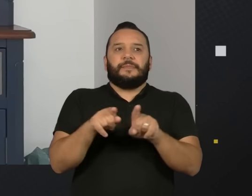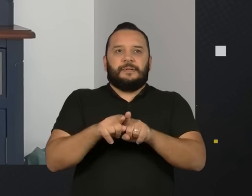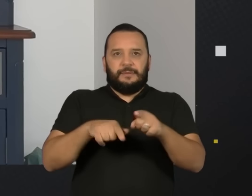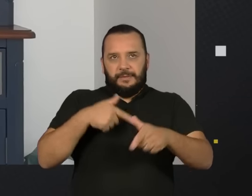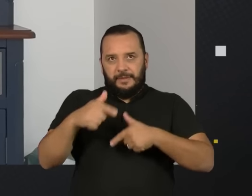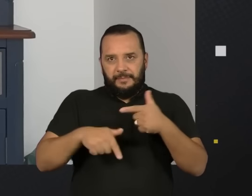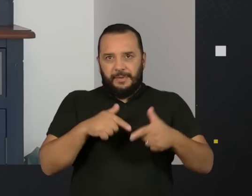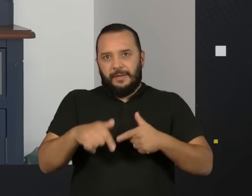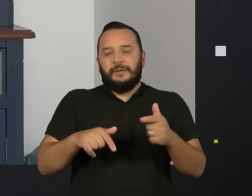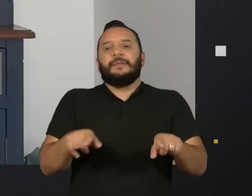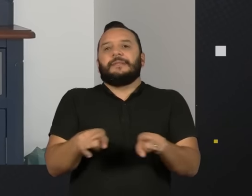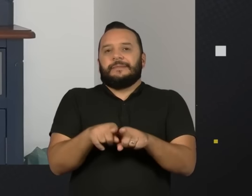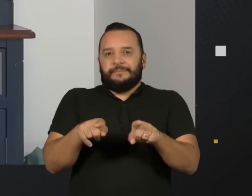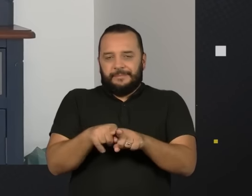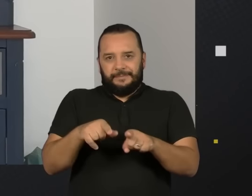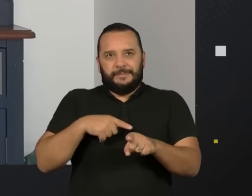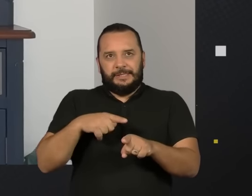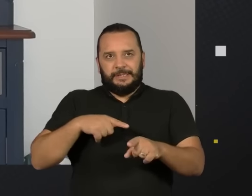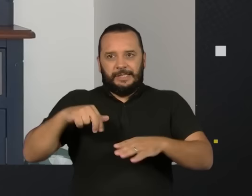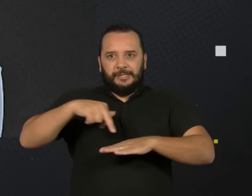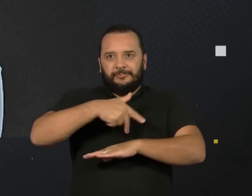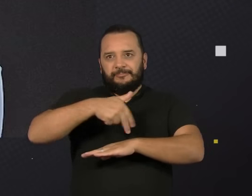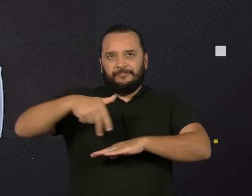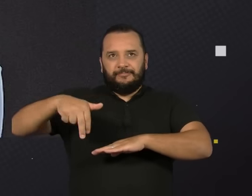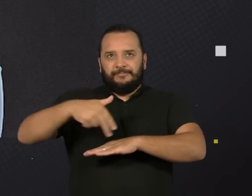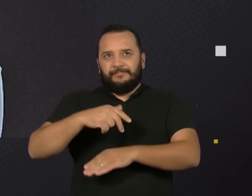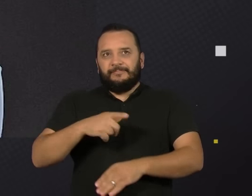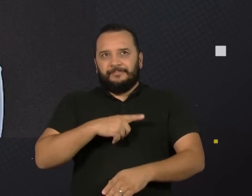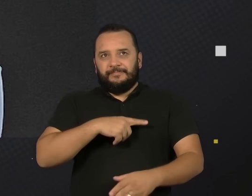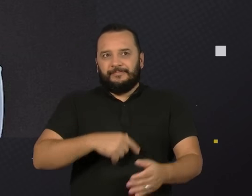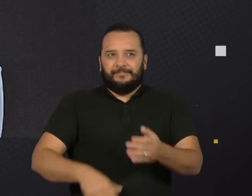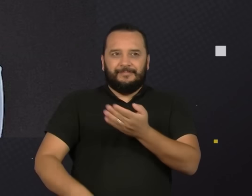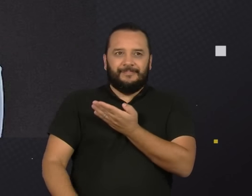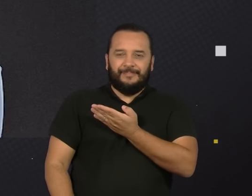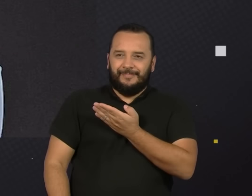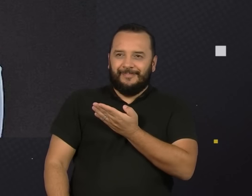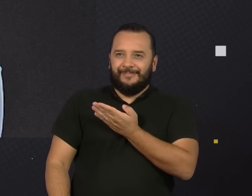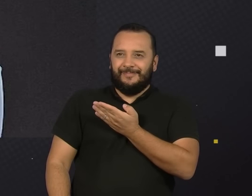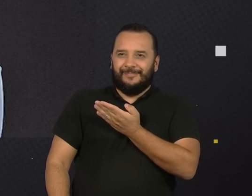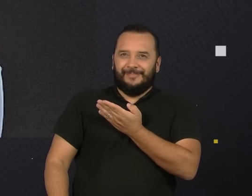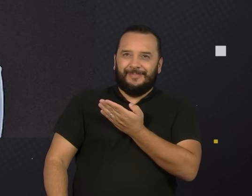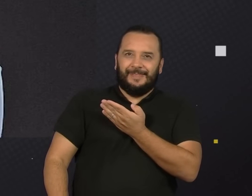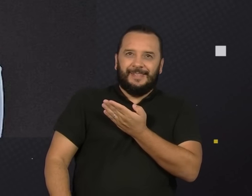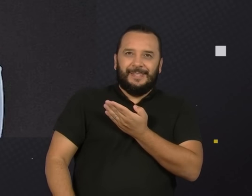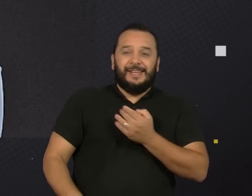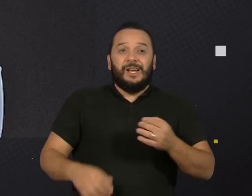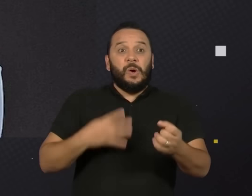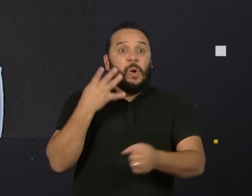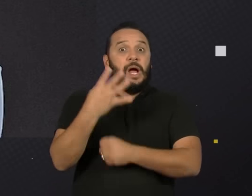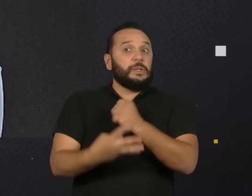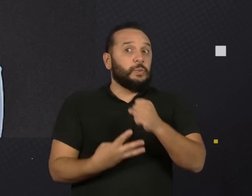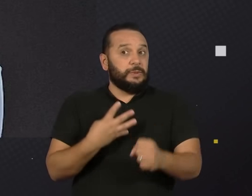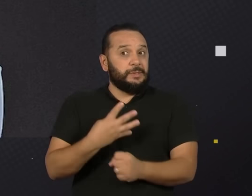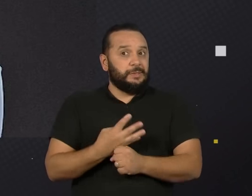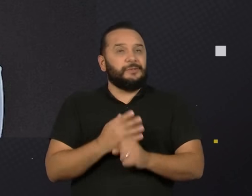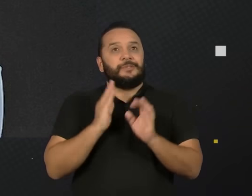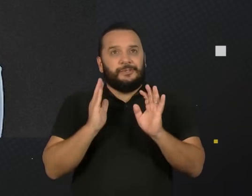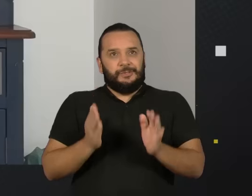ir em cena no nosso Selfie, que ficou 4 anos em cena, que foi incrível. E